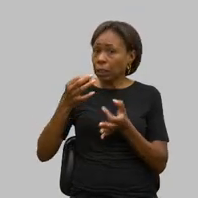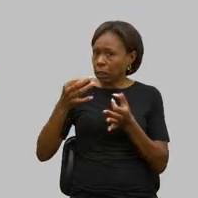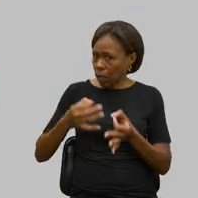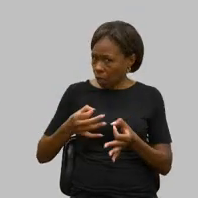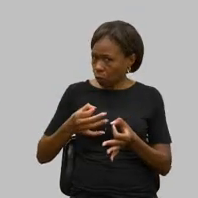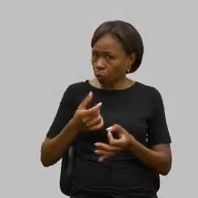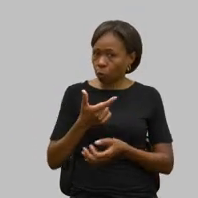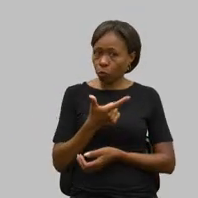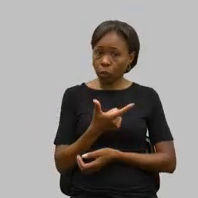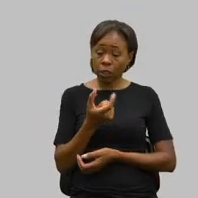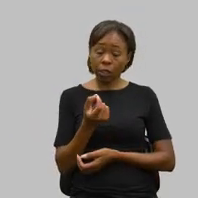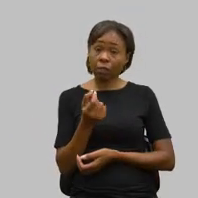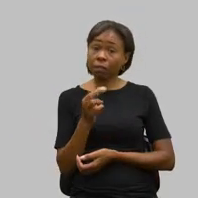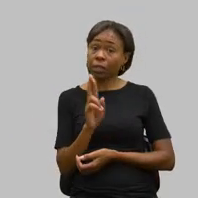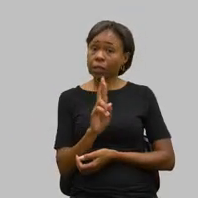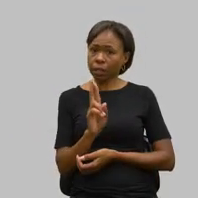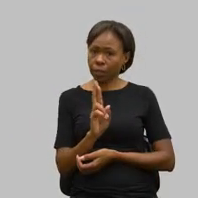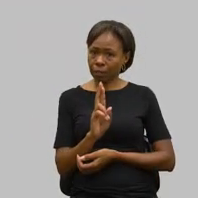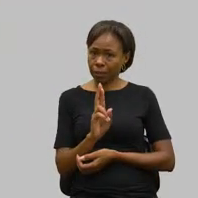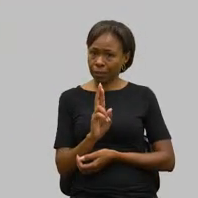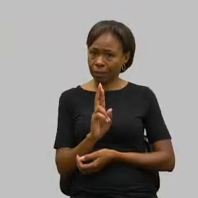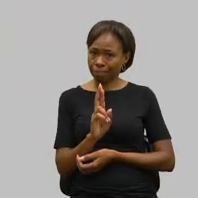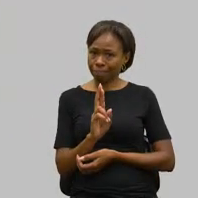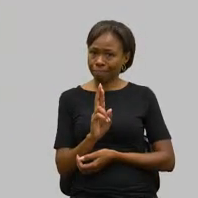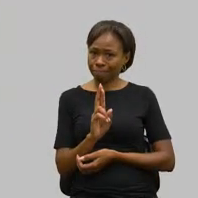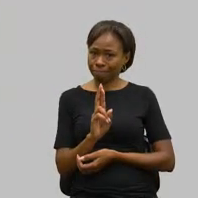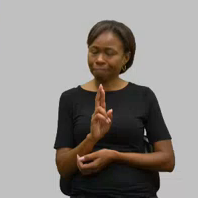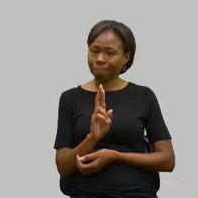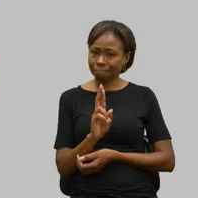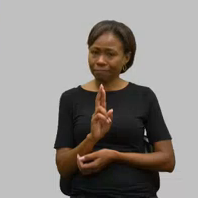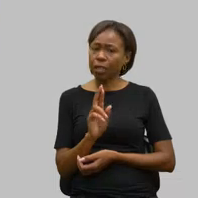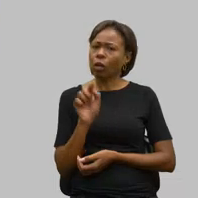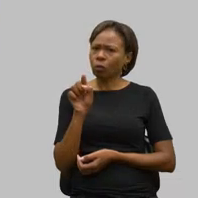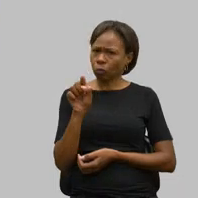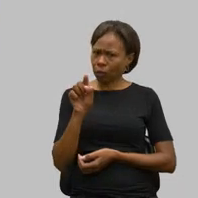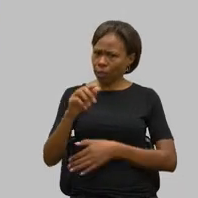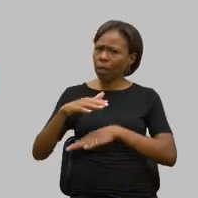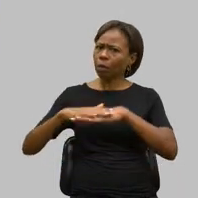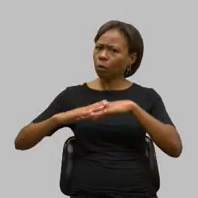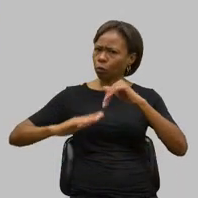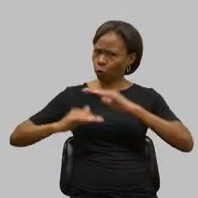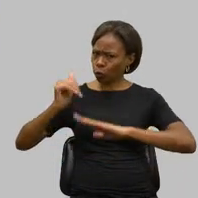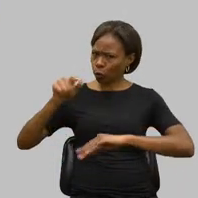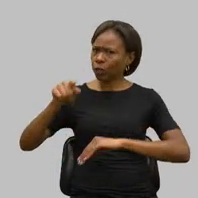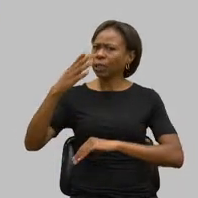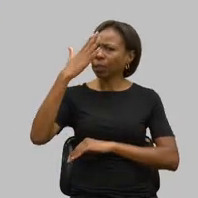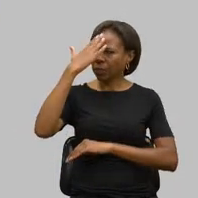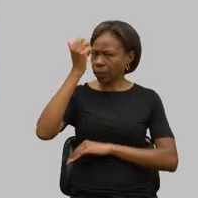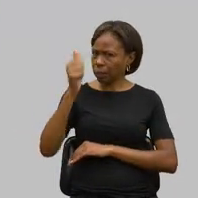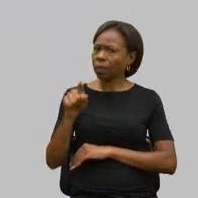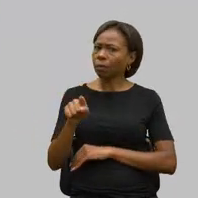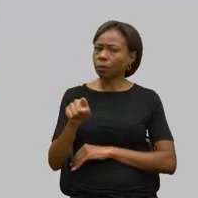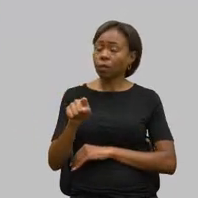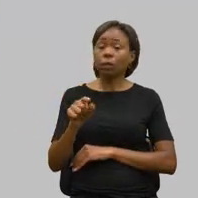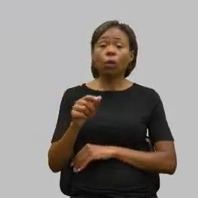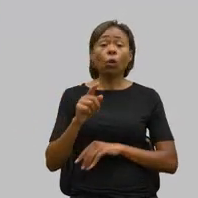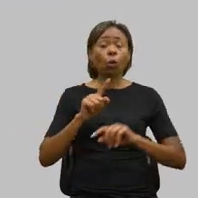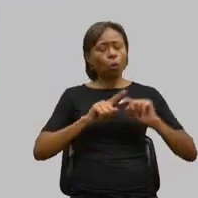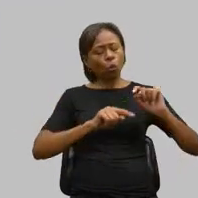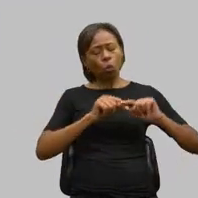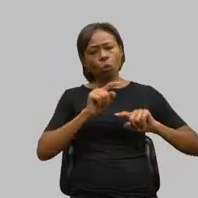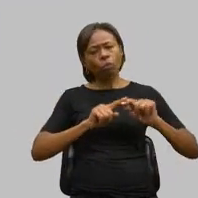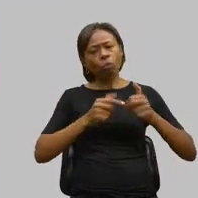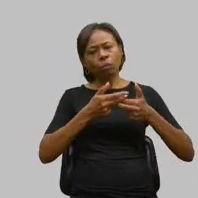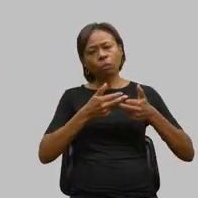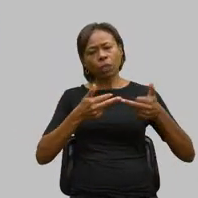O senhor é ultrassonografista, sabe disso aí. O material para ser usado